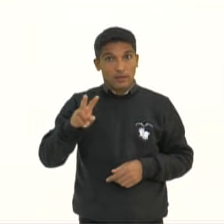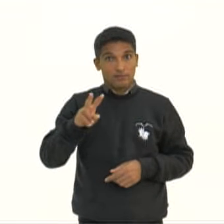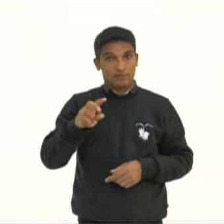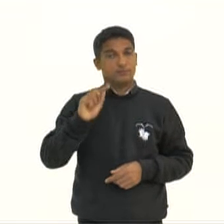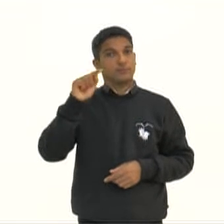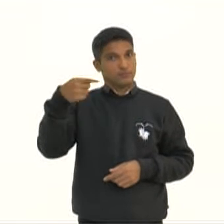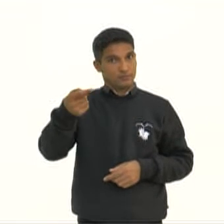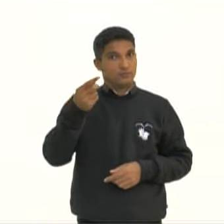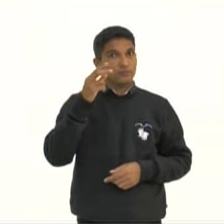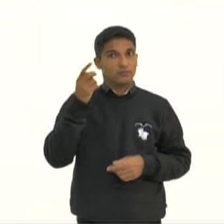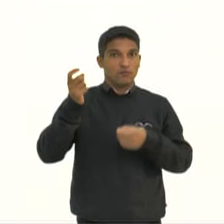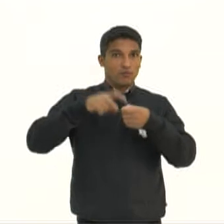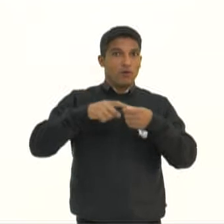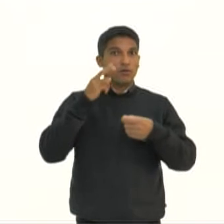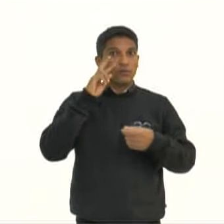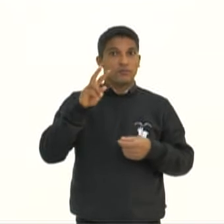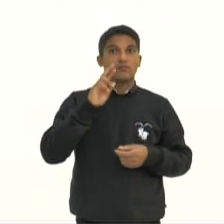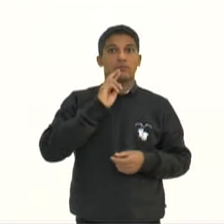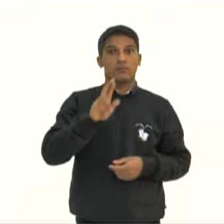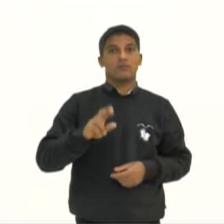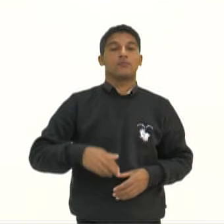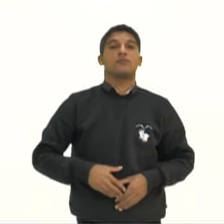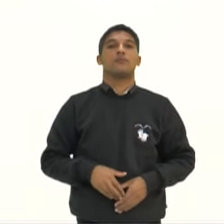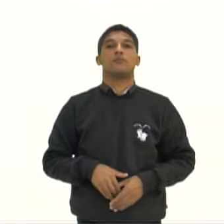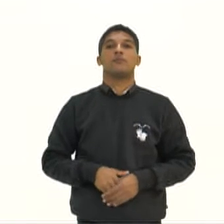é a resposta.